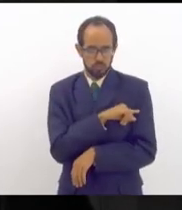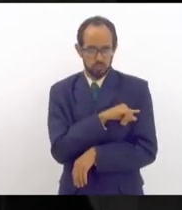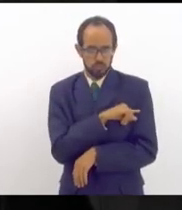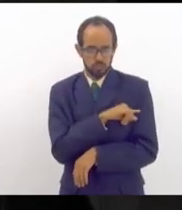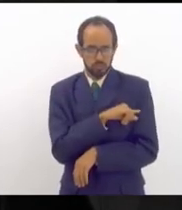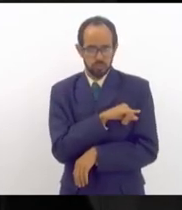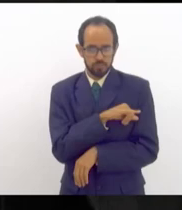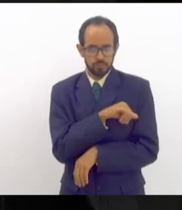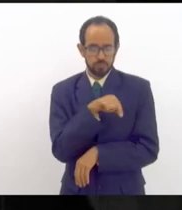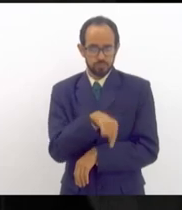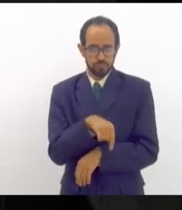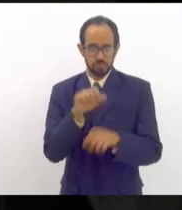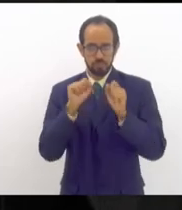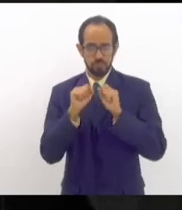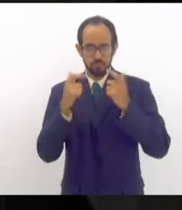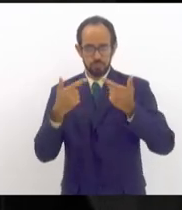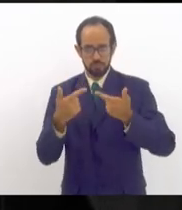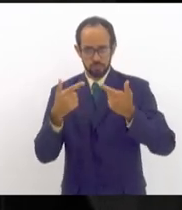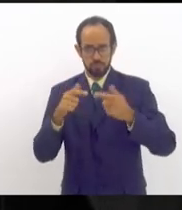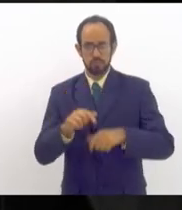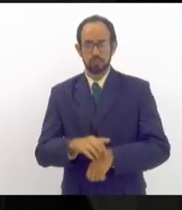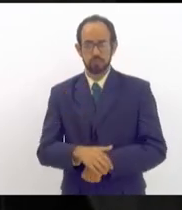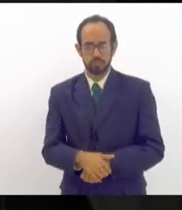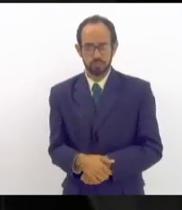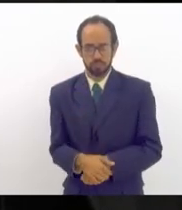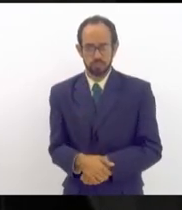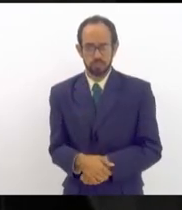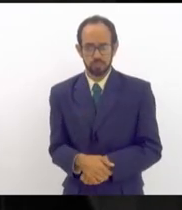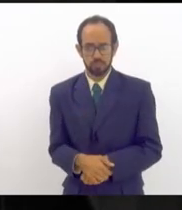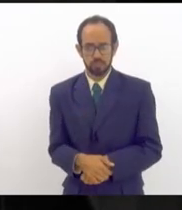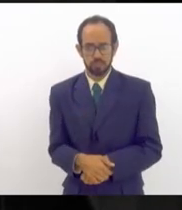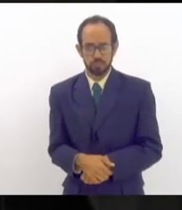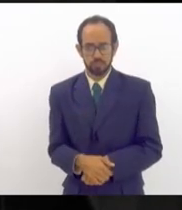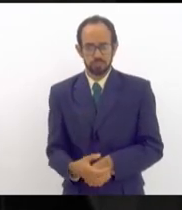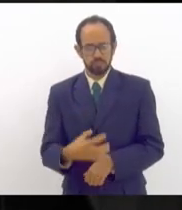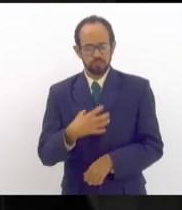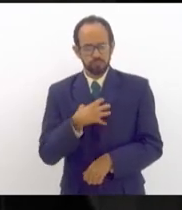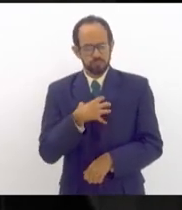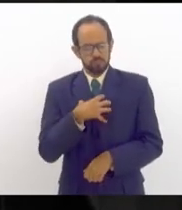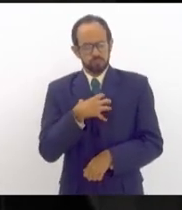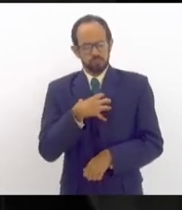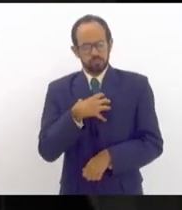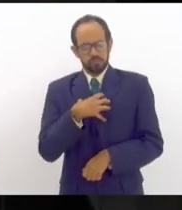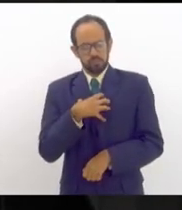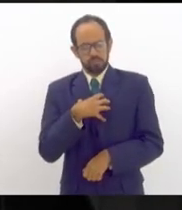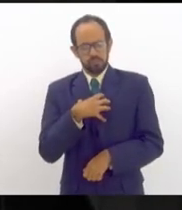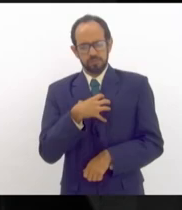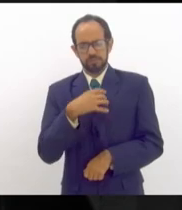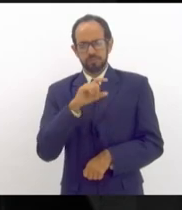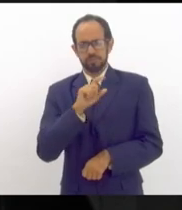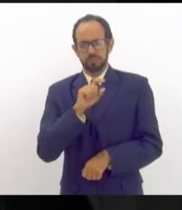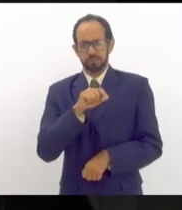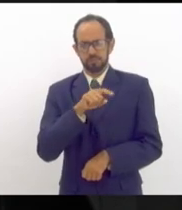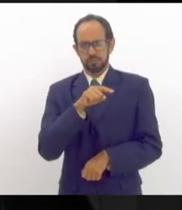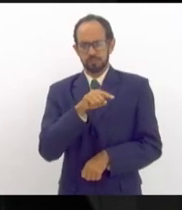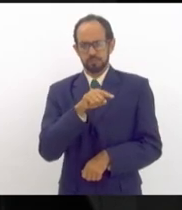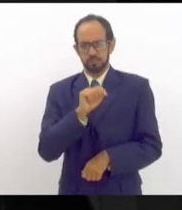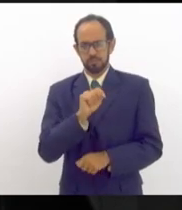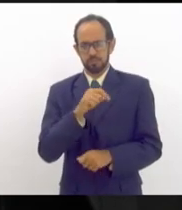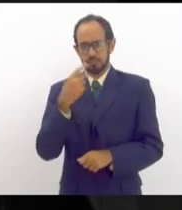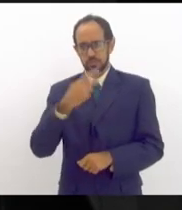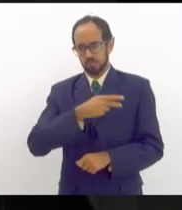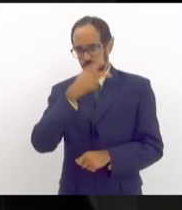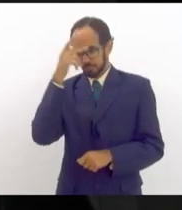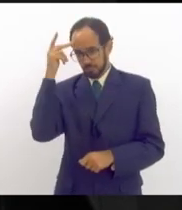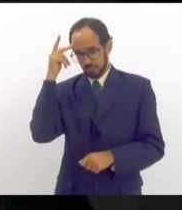aqui da alerj nos solidarizarmos com aquelas pessoas